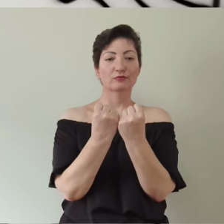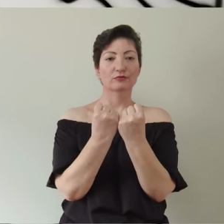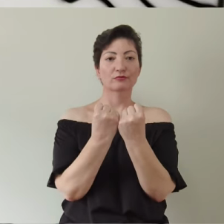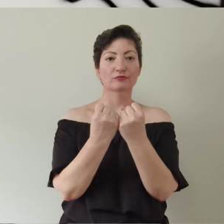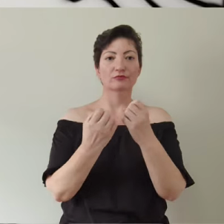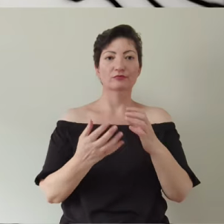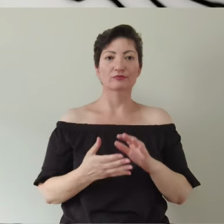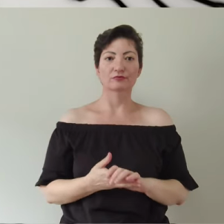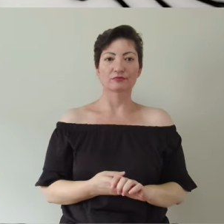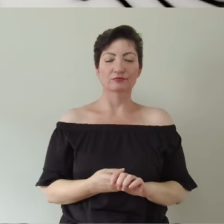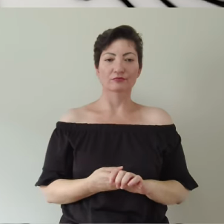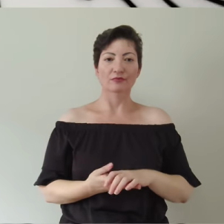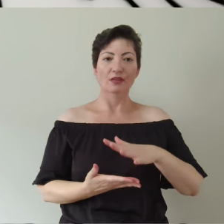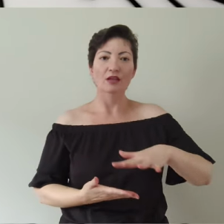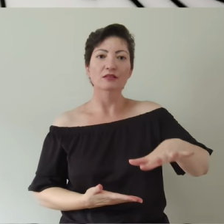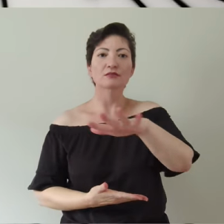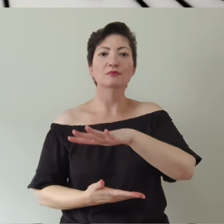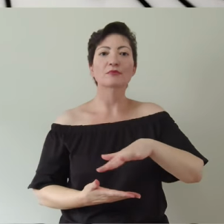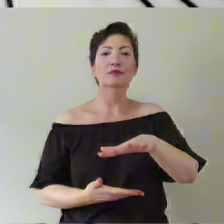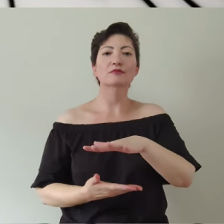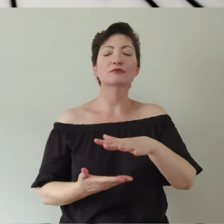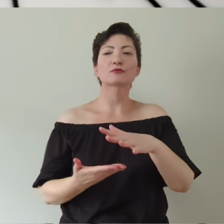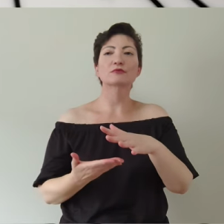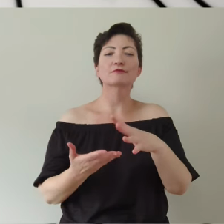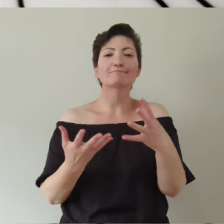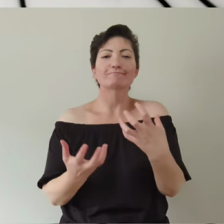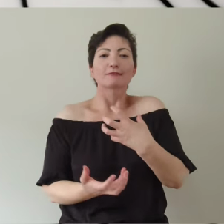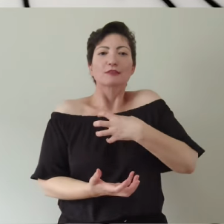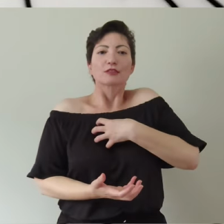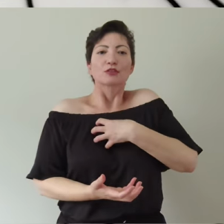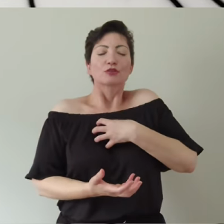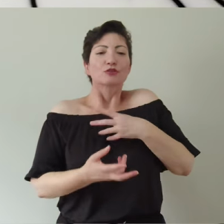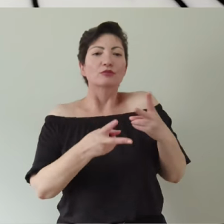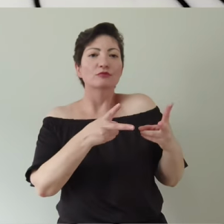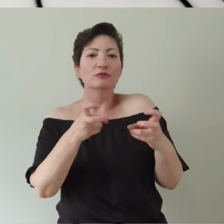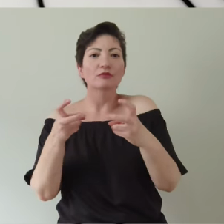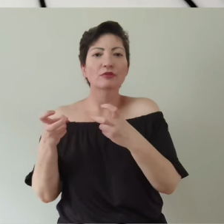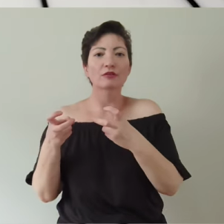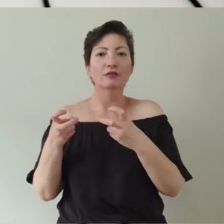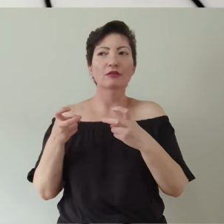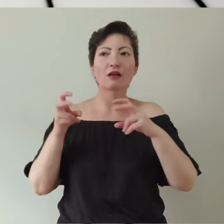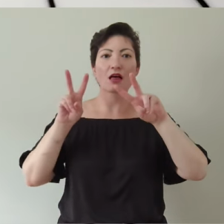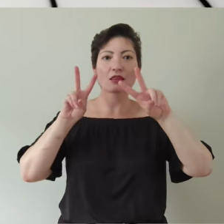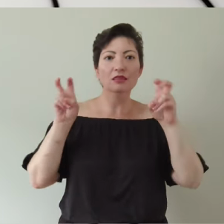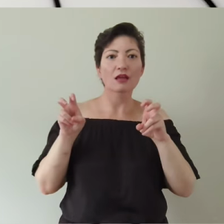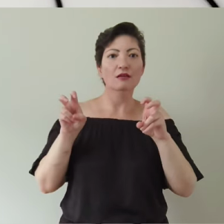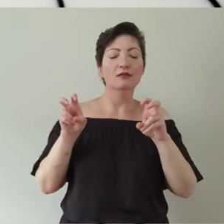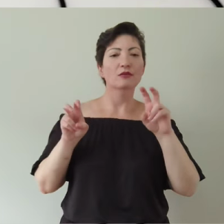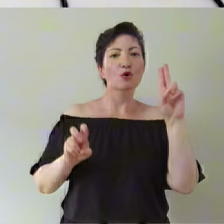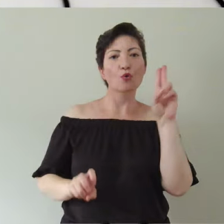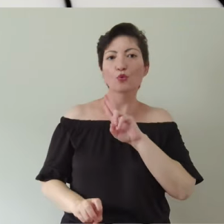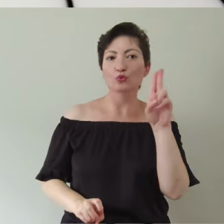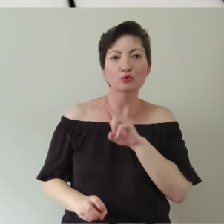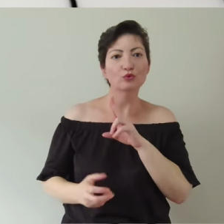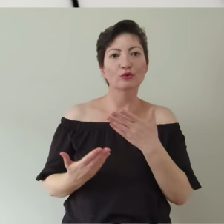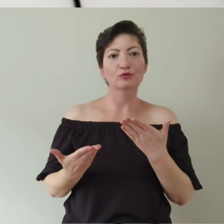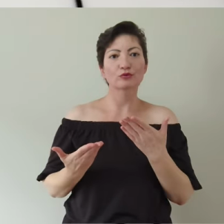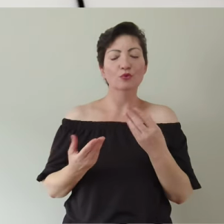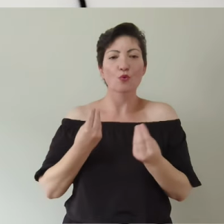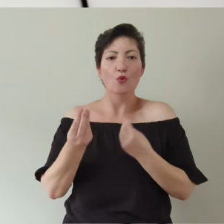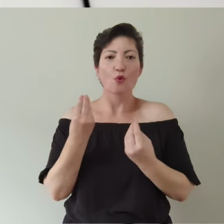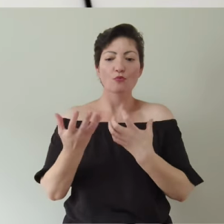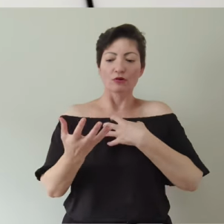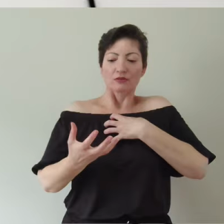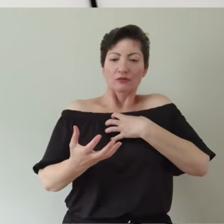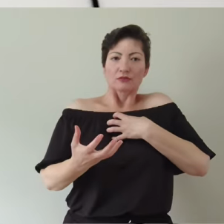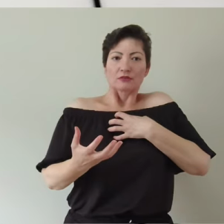esse espaço de escuta, de trabalhar esses temas, né, da urgência desses temas, assim, de como eles nos afetam